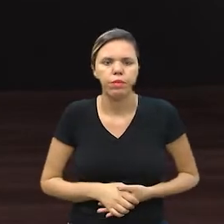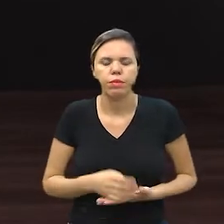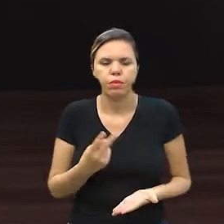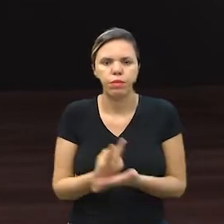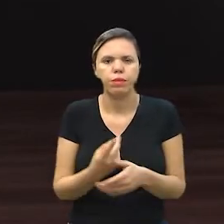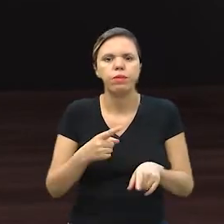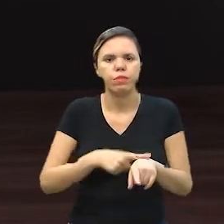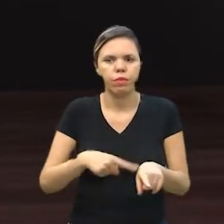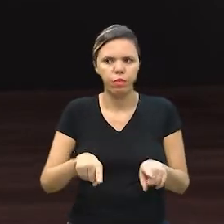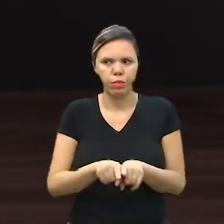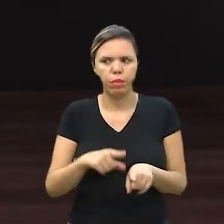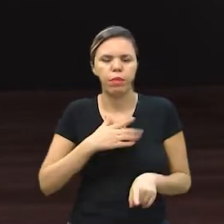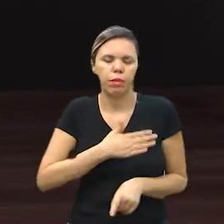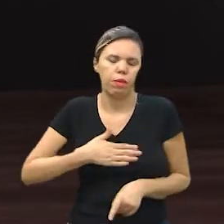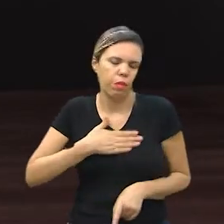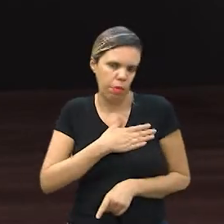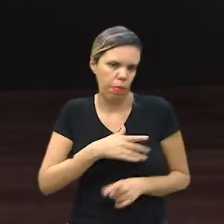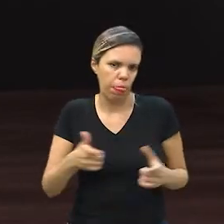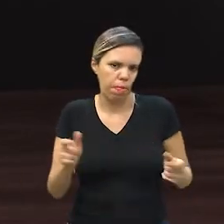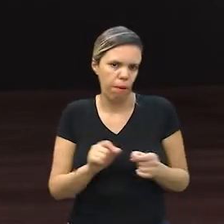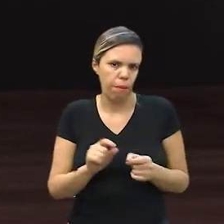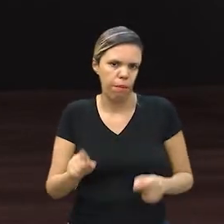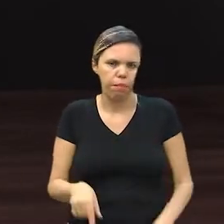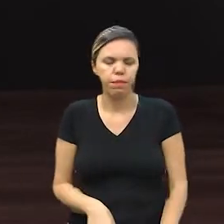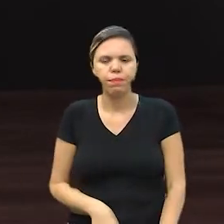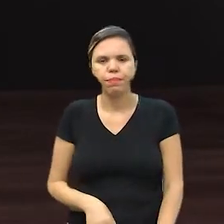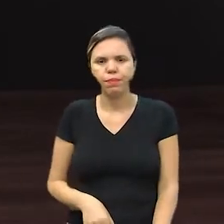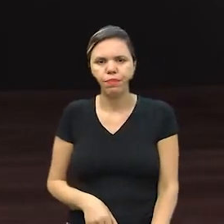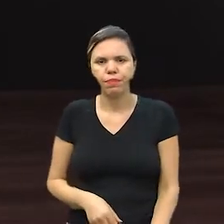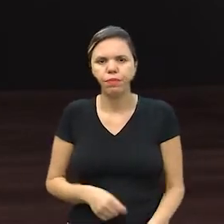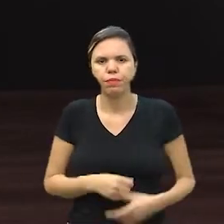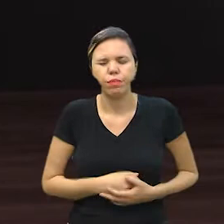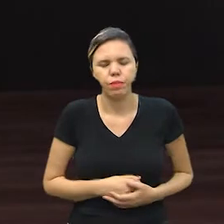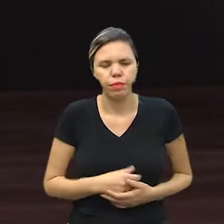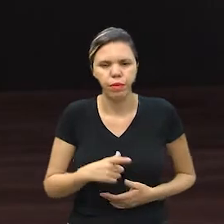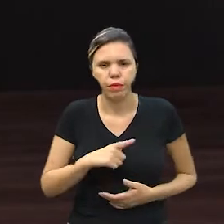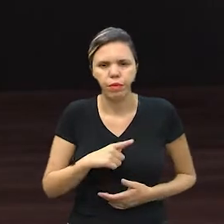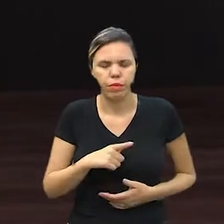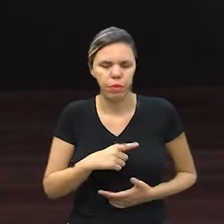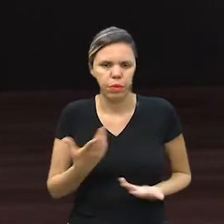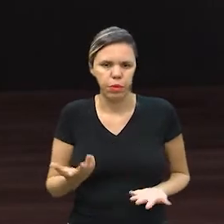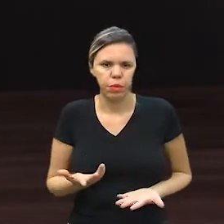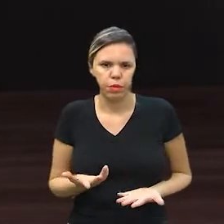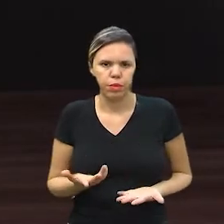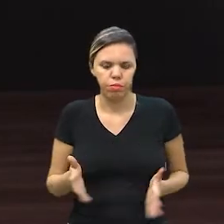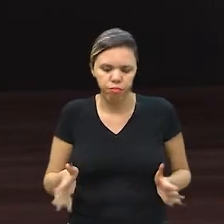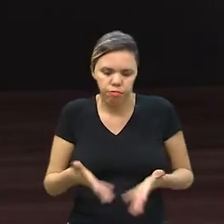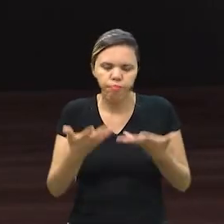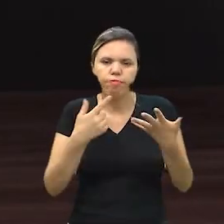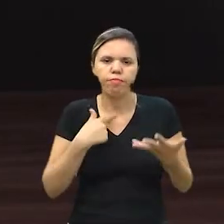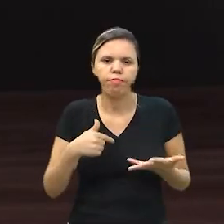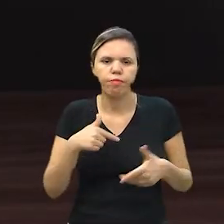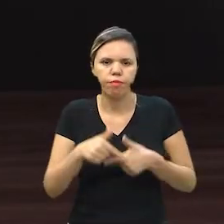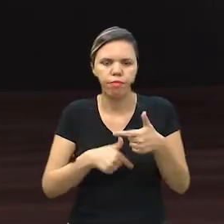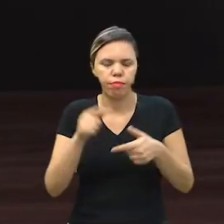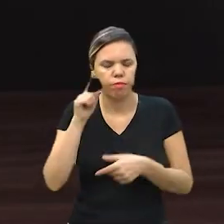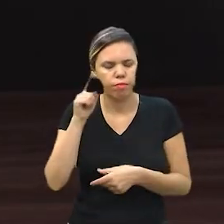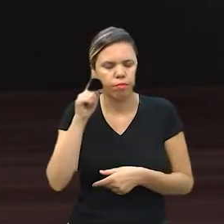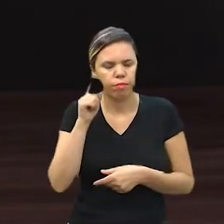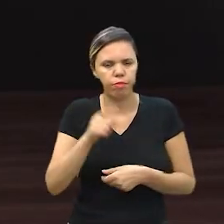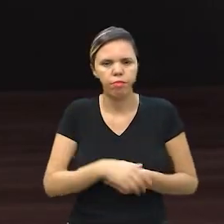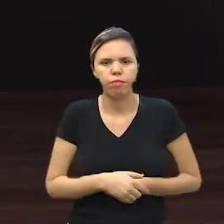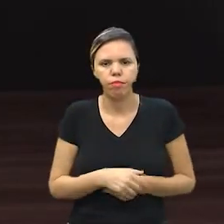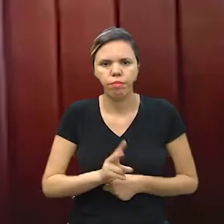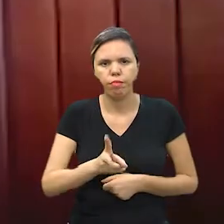mesmo tempo, tem que ter um amor muito grande para fazer isso, e ter essa inspiração e essa motivação para acordar todo dia,